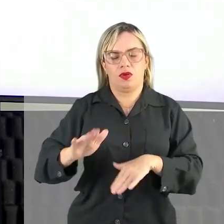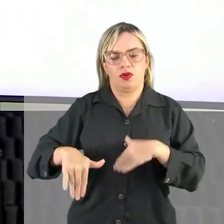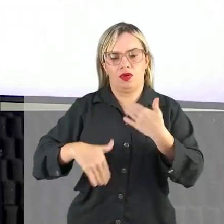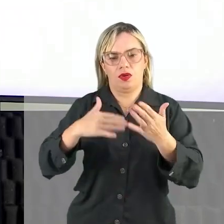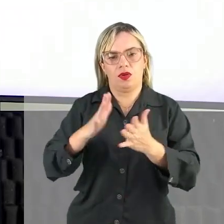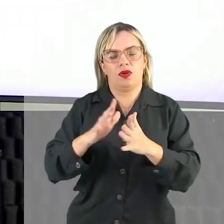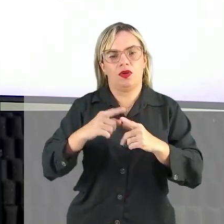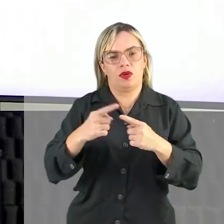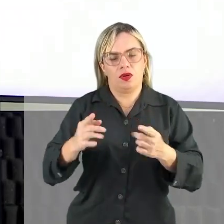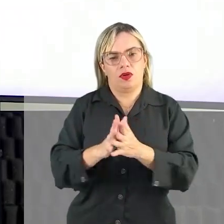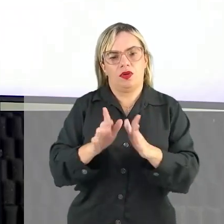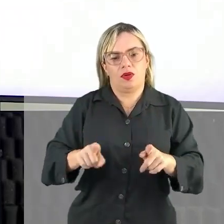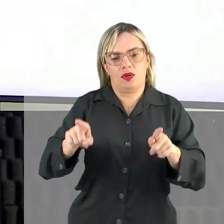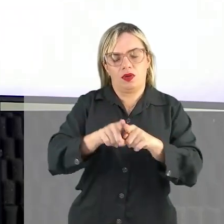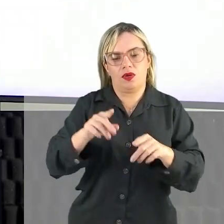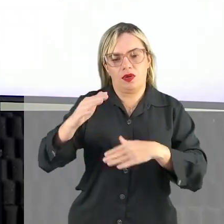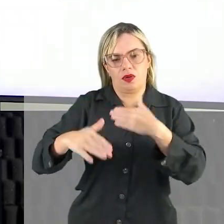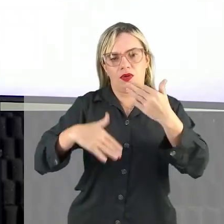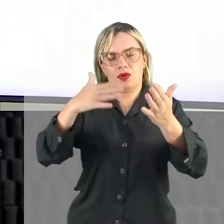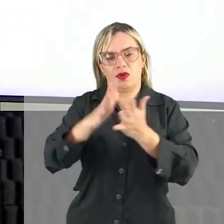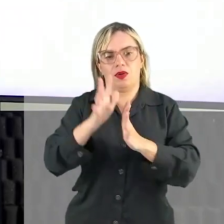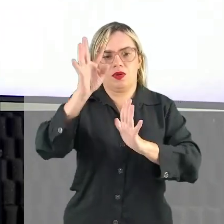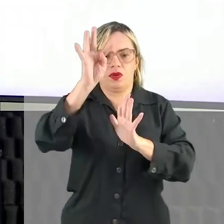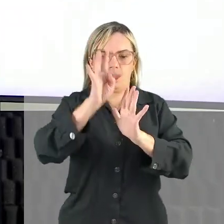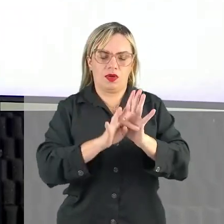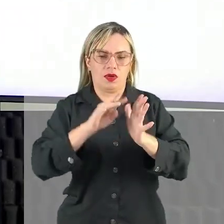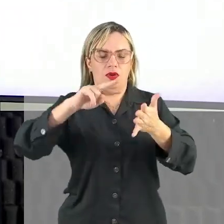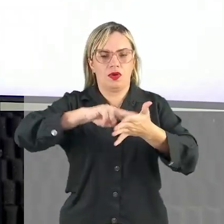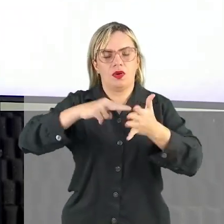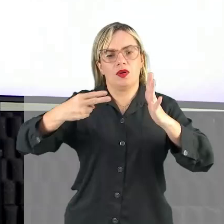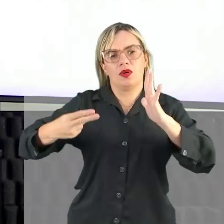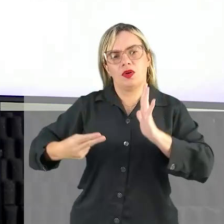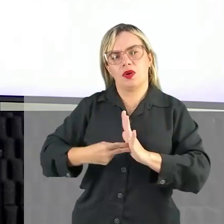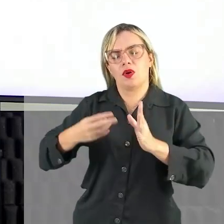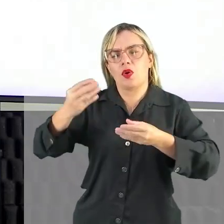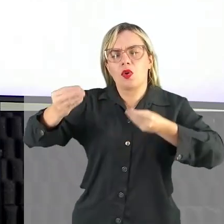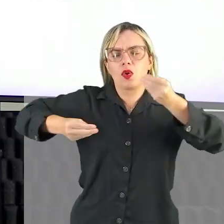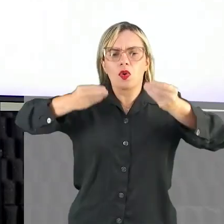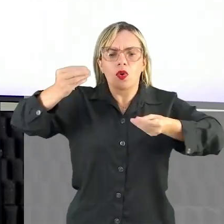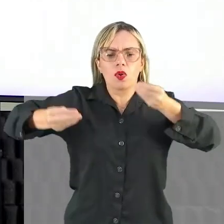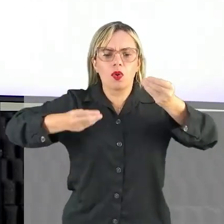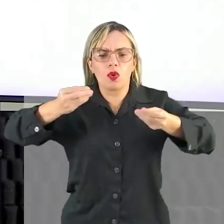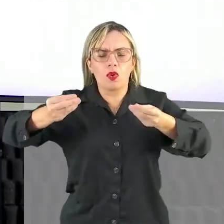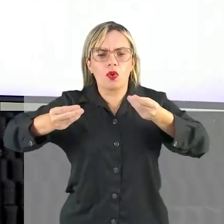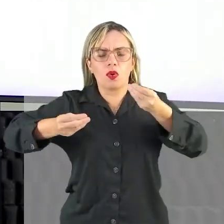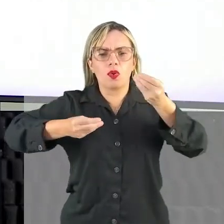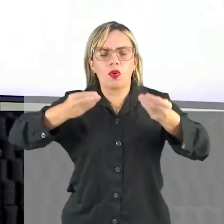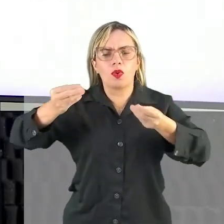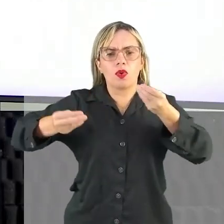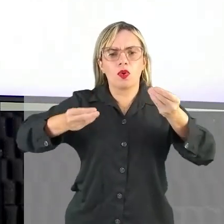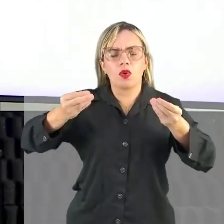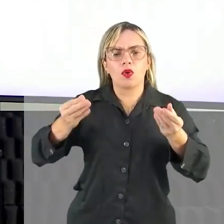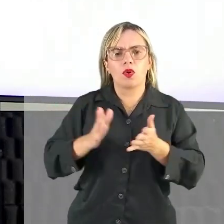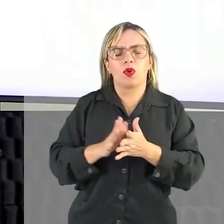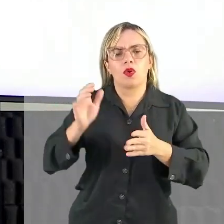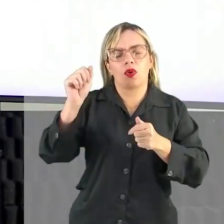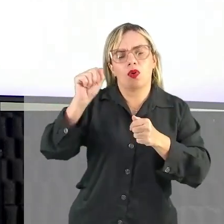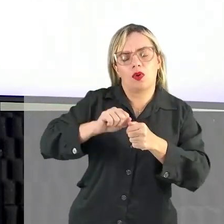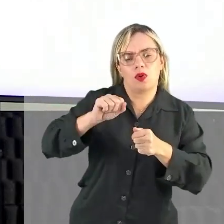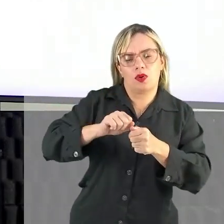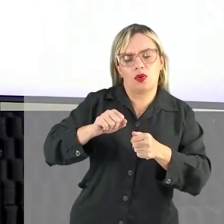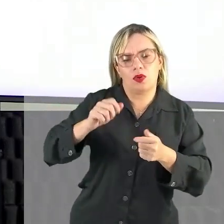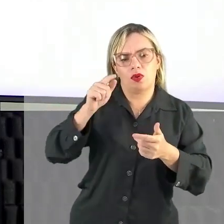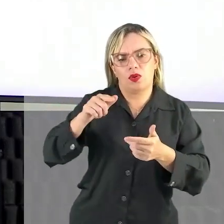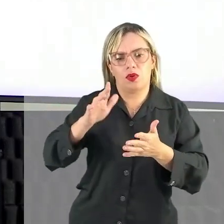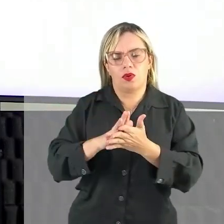de progressão textual ou seja qual é a medida qual é a o volume de